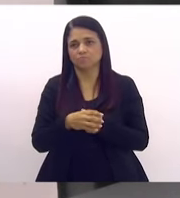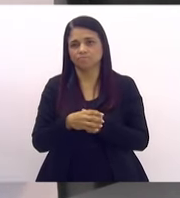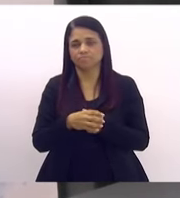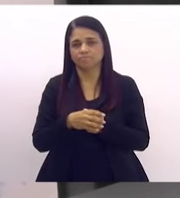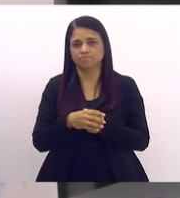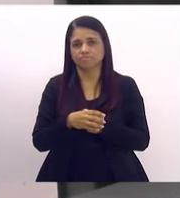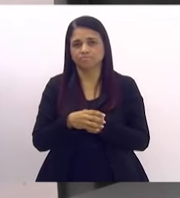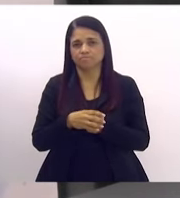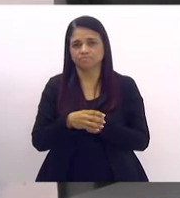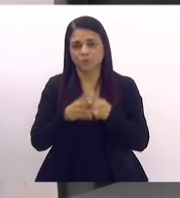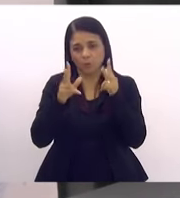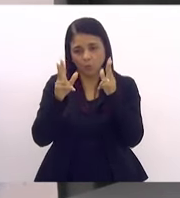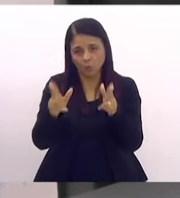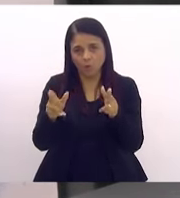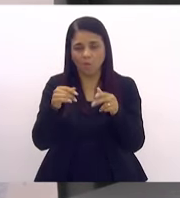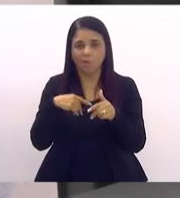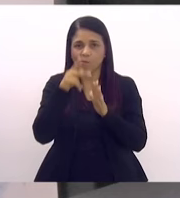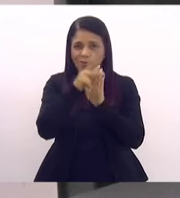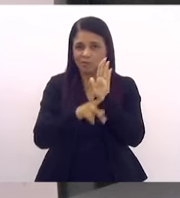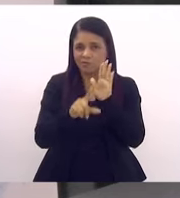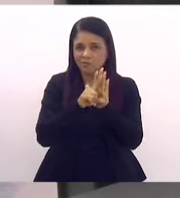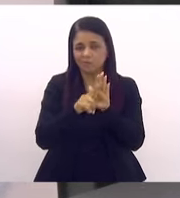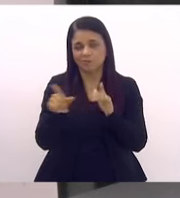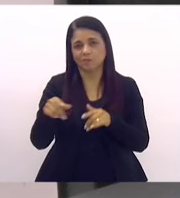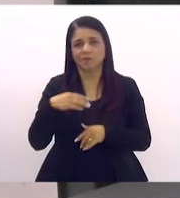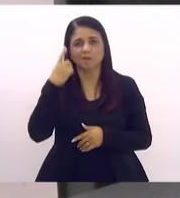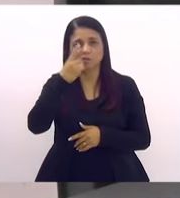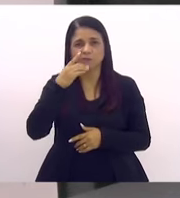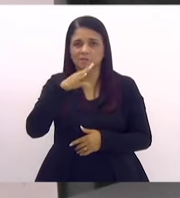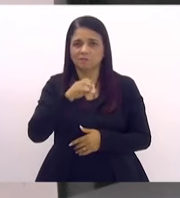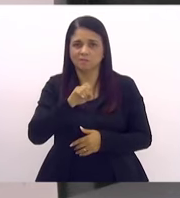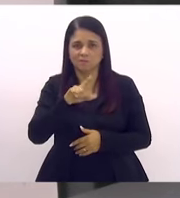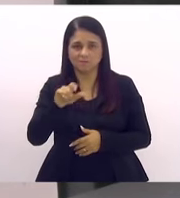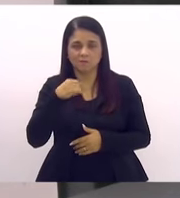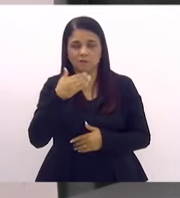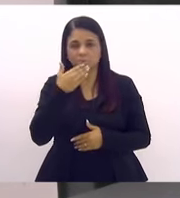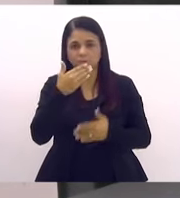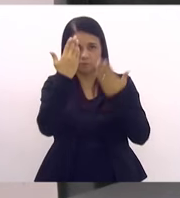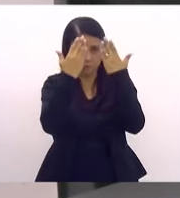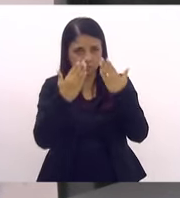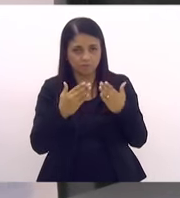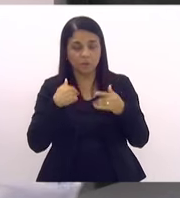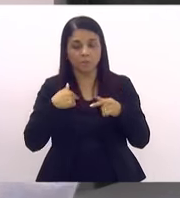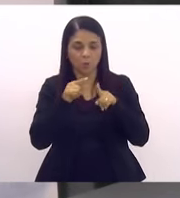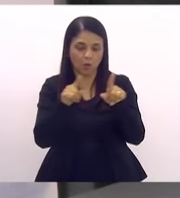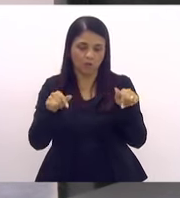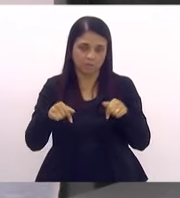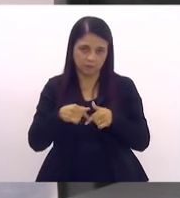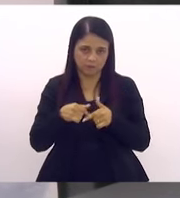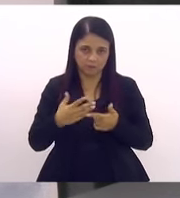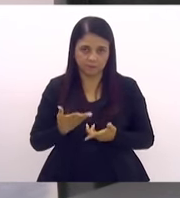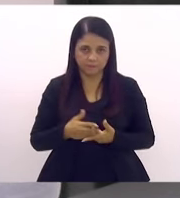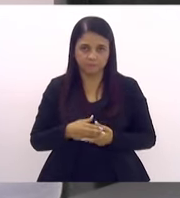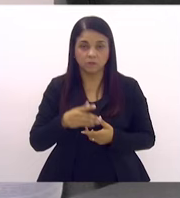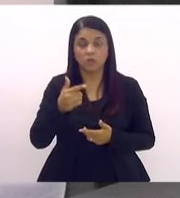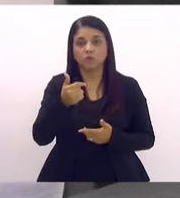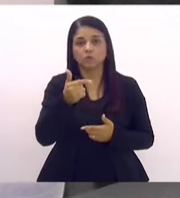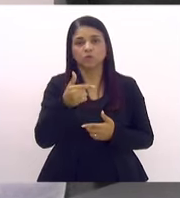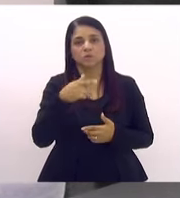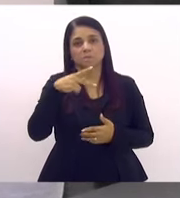levantada aqui pela deputada Célia. Então, pedido com vista para o meu gabinete. 12 da